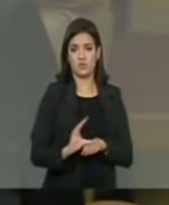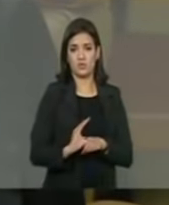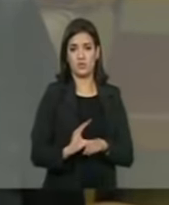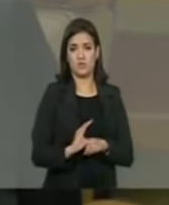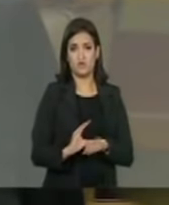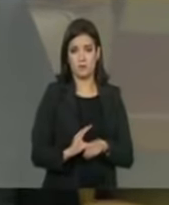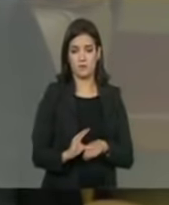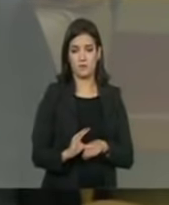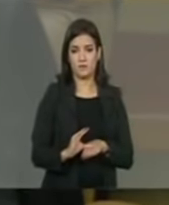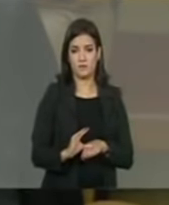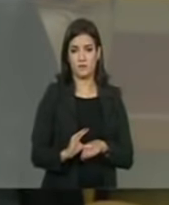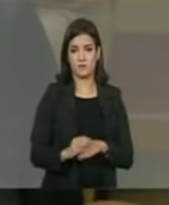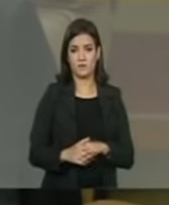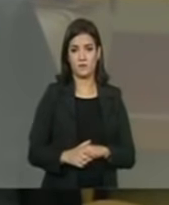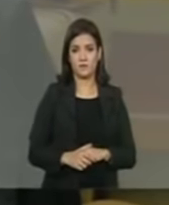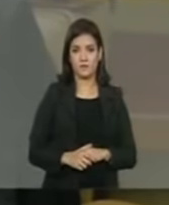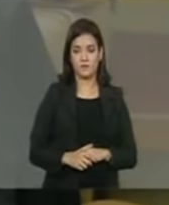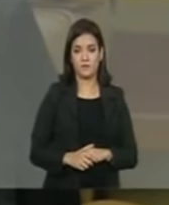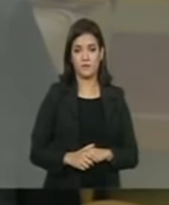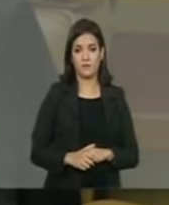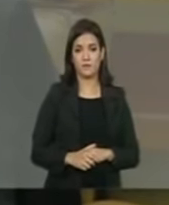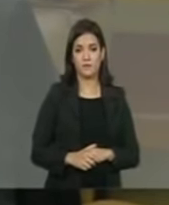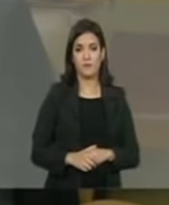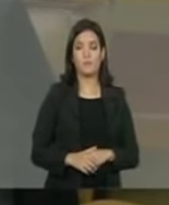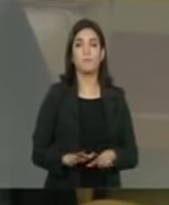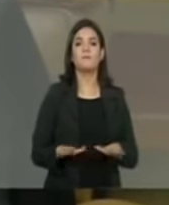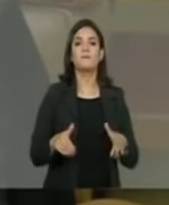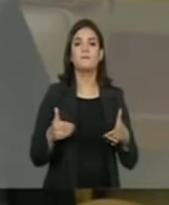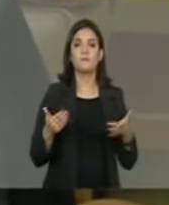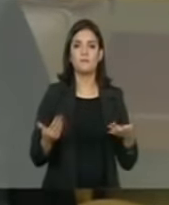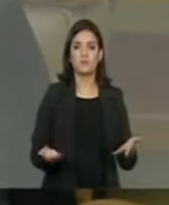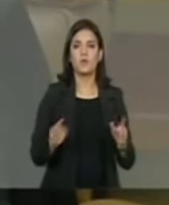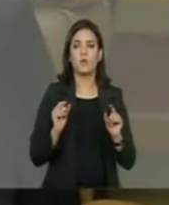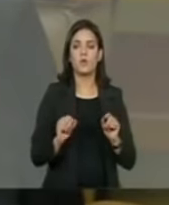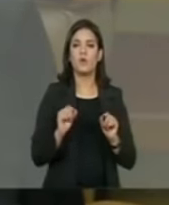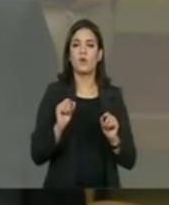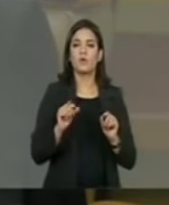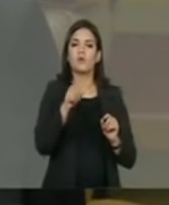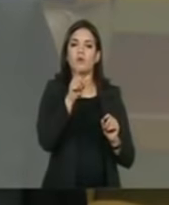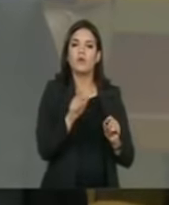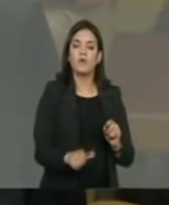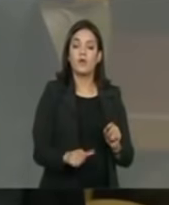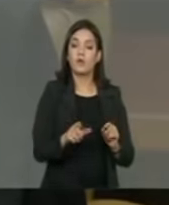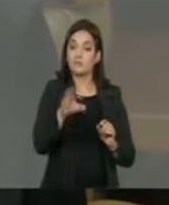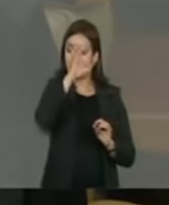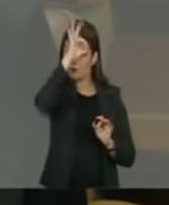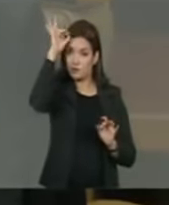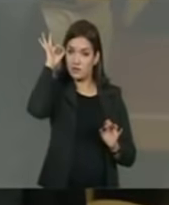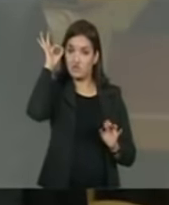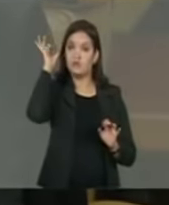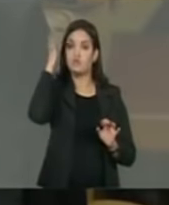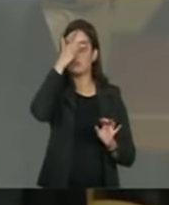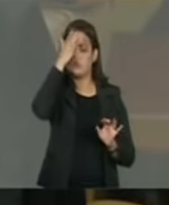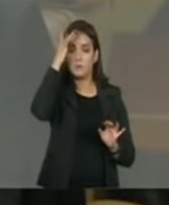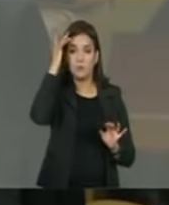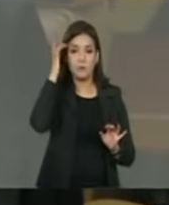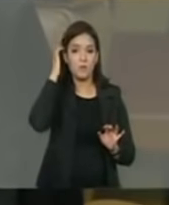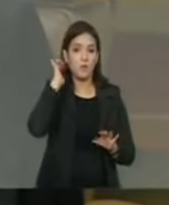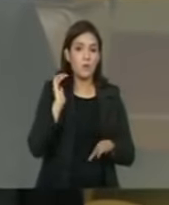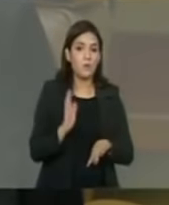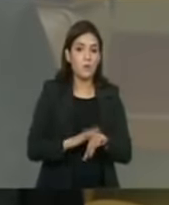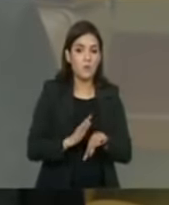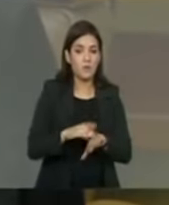a partir do qual então se descaracterize assim a presunção de inocência vai dizer aquele instante em que sobrevivem o